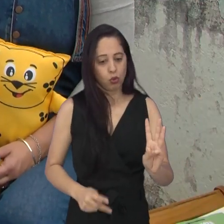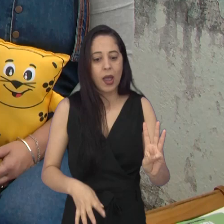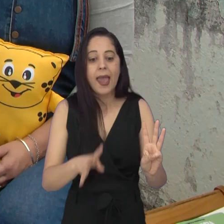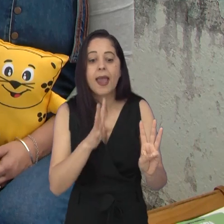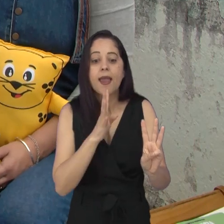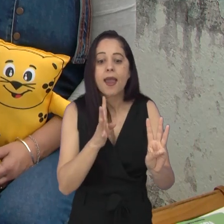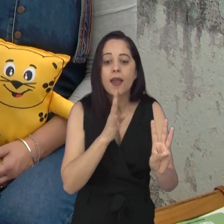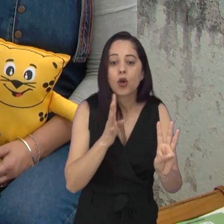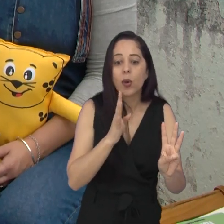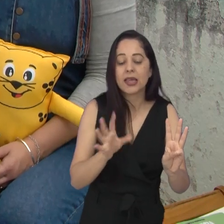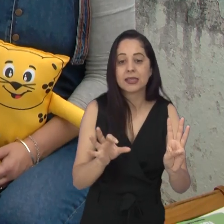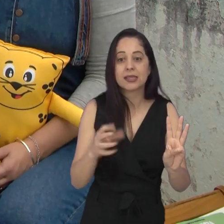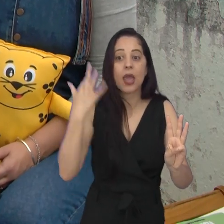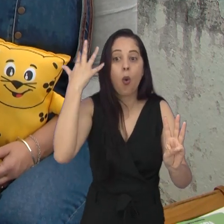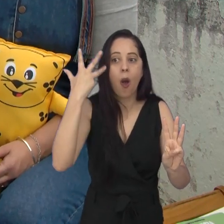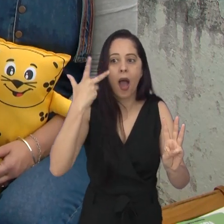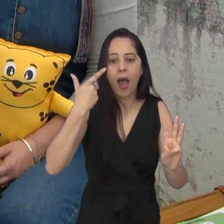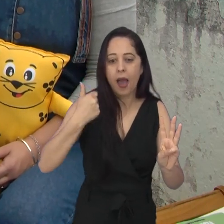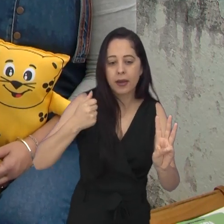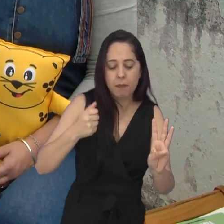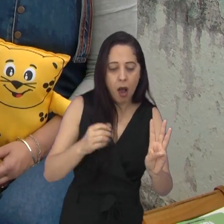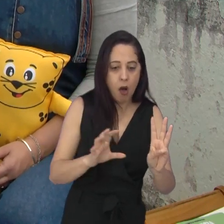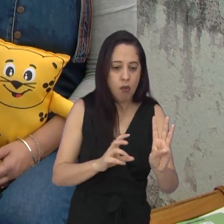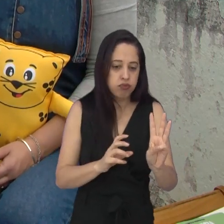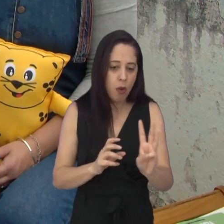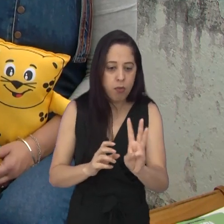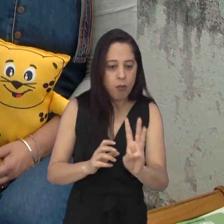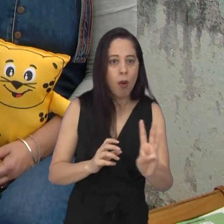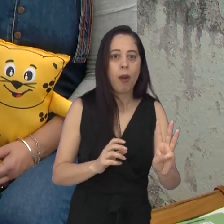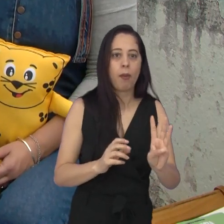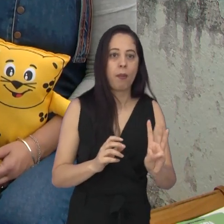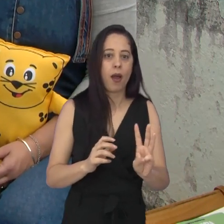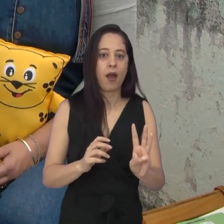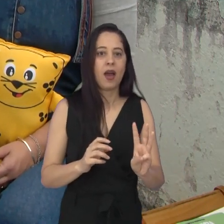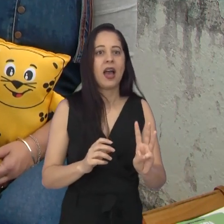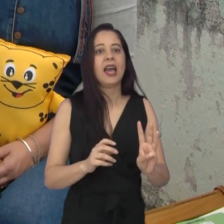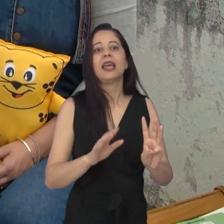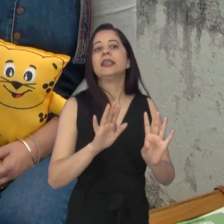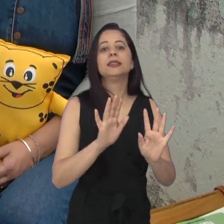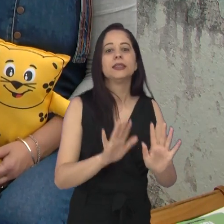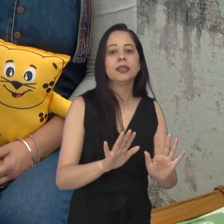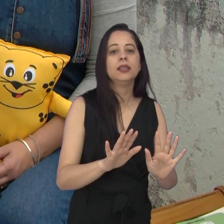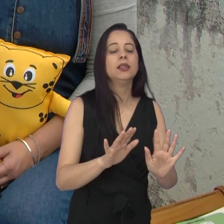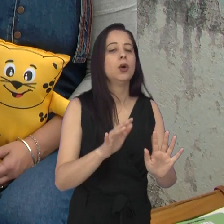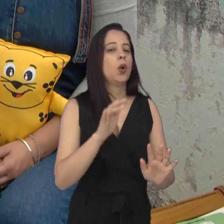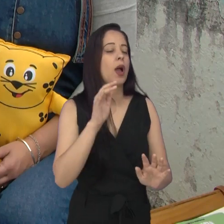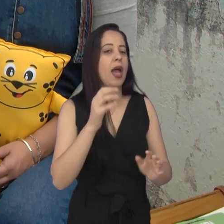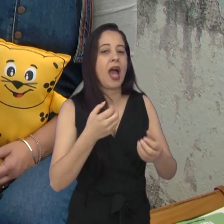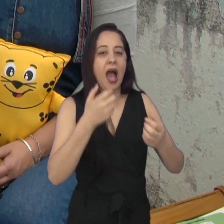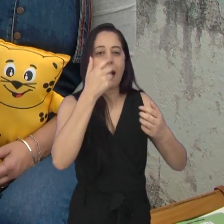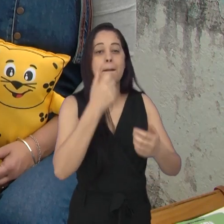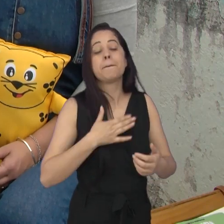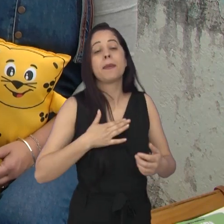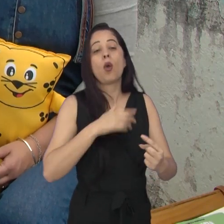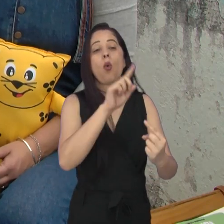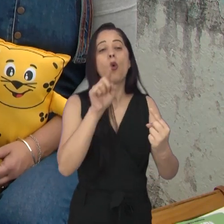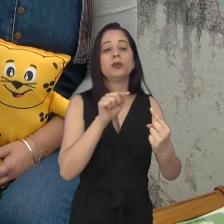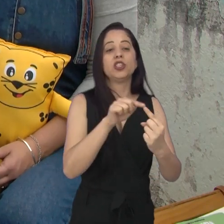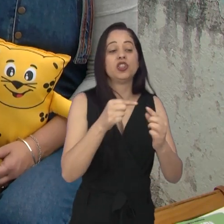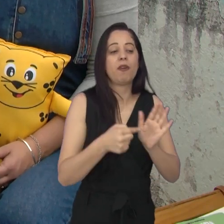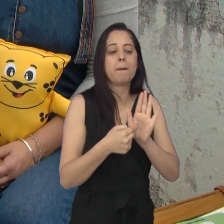são animais que estão acabando, né, estão em extinção. Então eu quis trazer toda essa temática, né, tanto